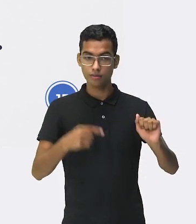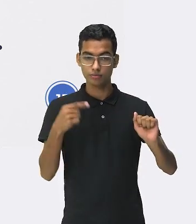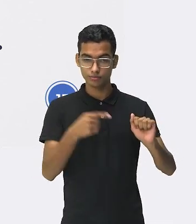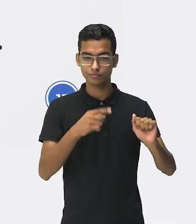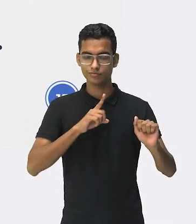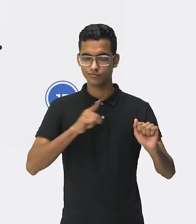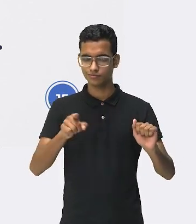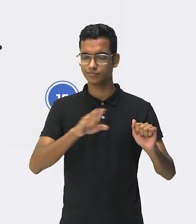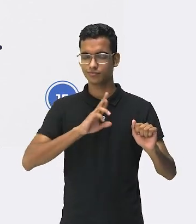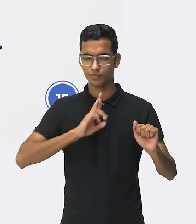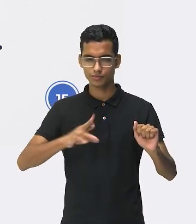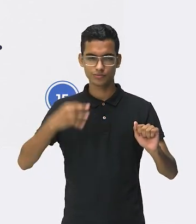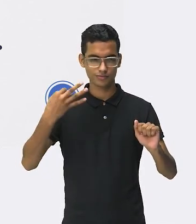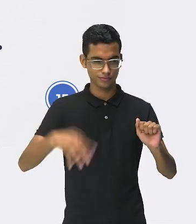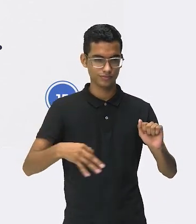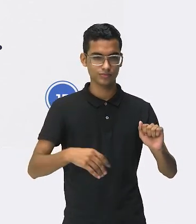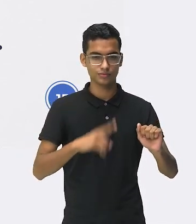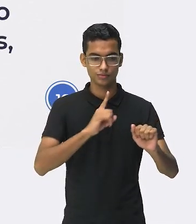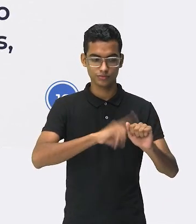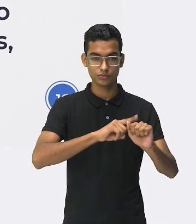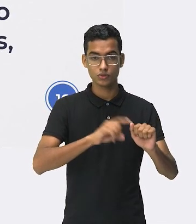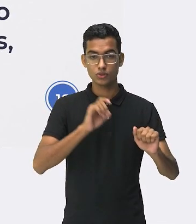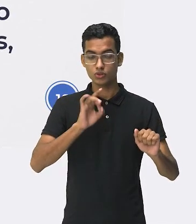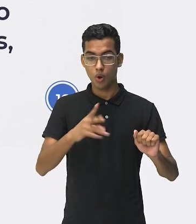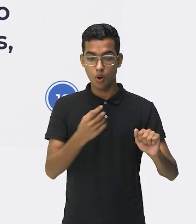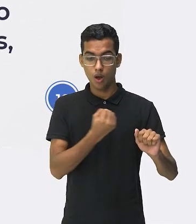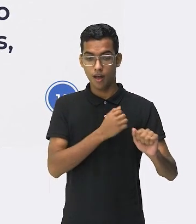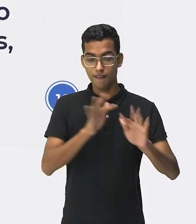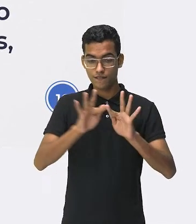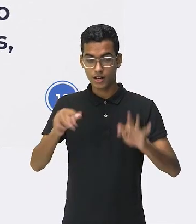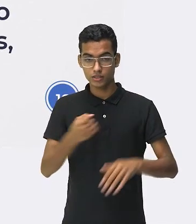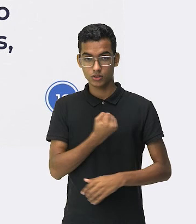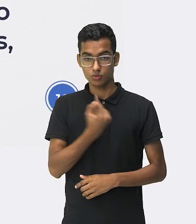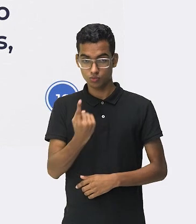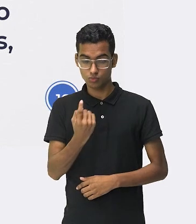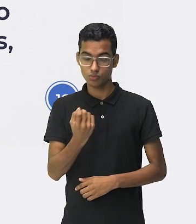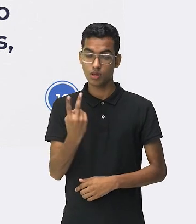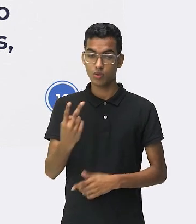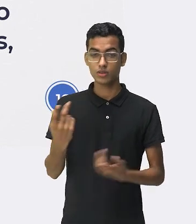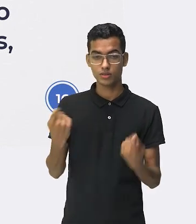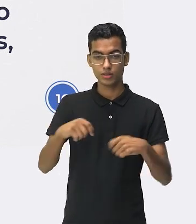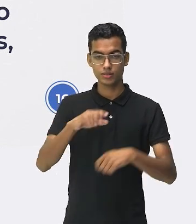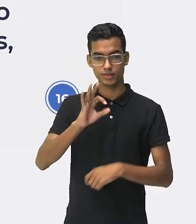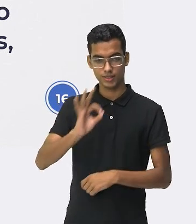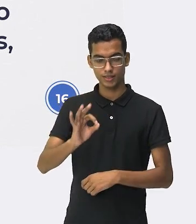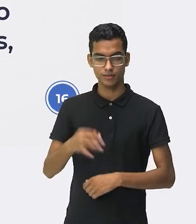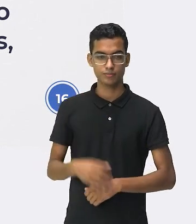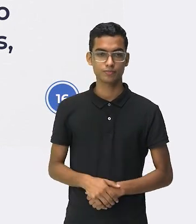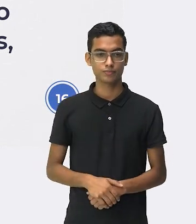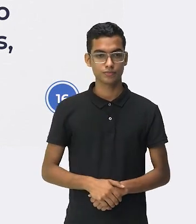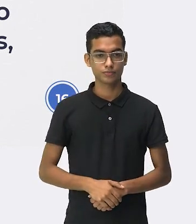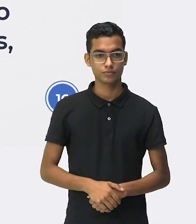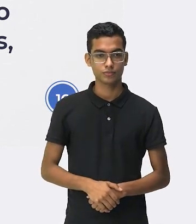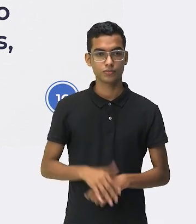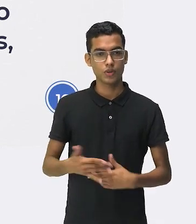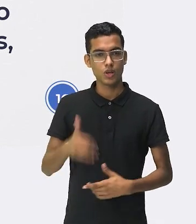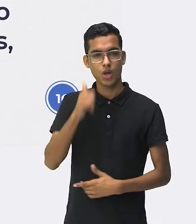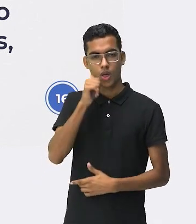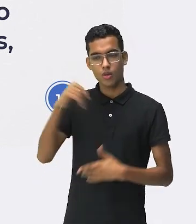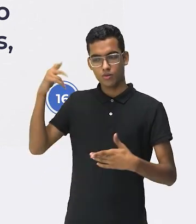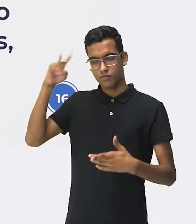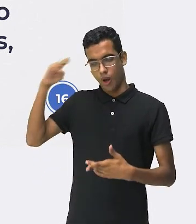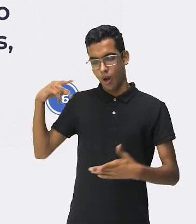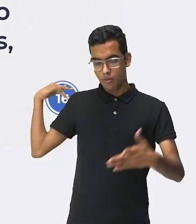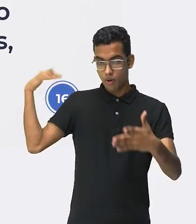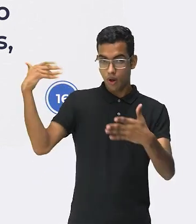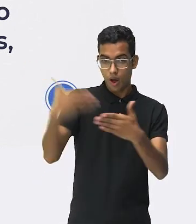acertaram. Olha só aqui o nosso gabarito. Vamos ao comentário. Em toda a história do esporte, a mulher foi subjugada no que tange à